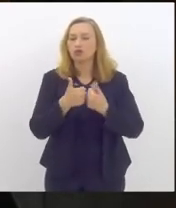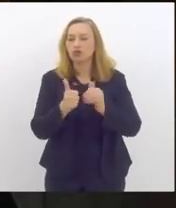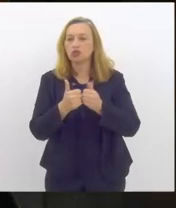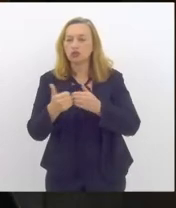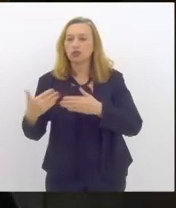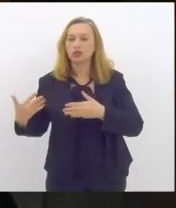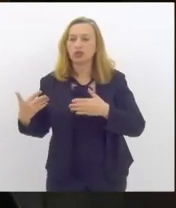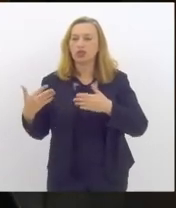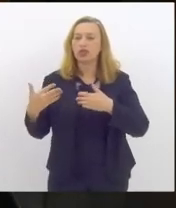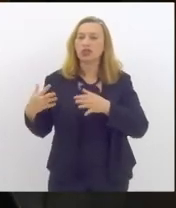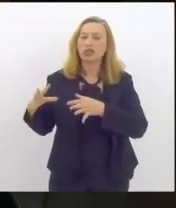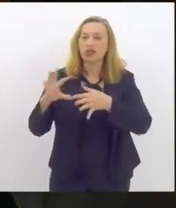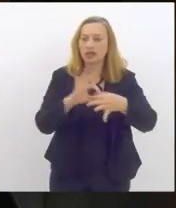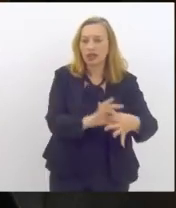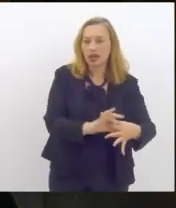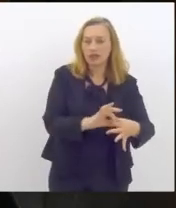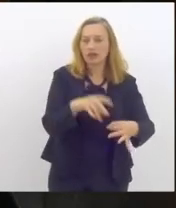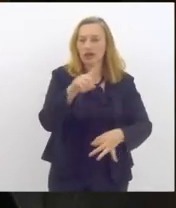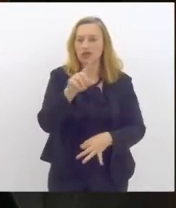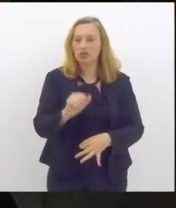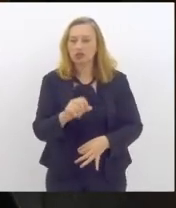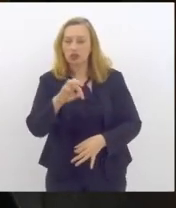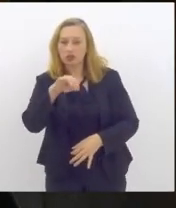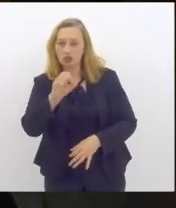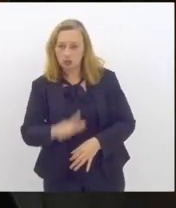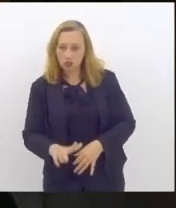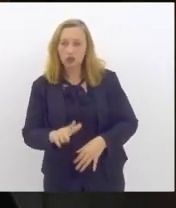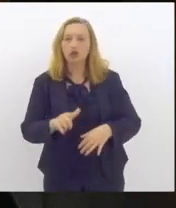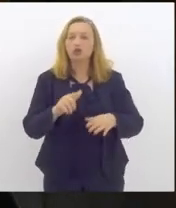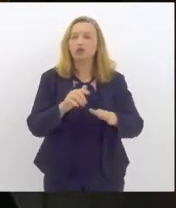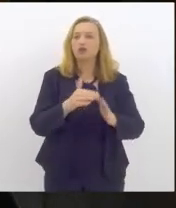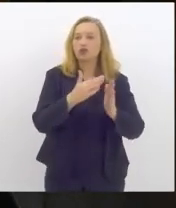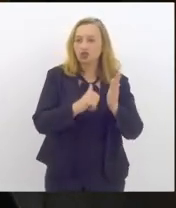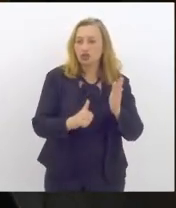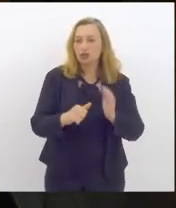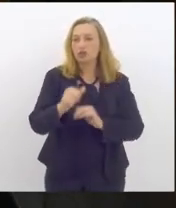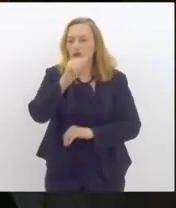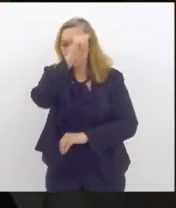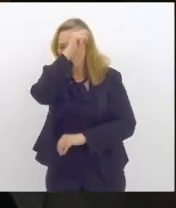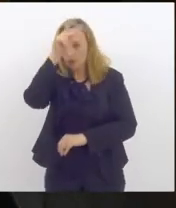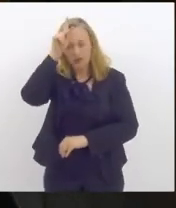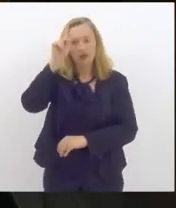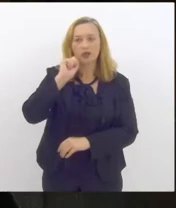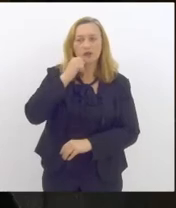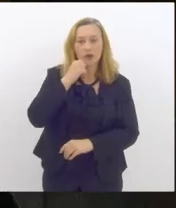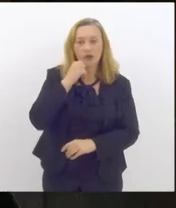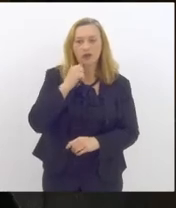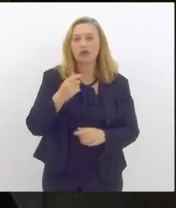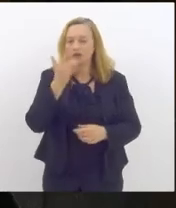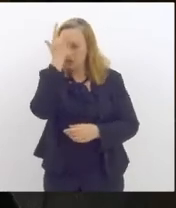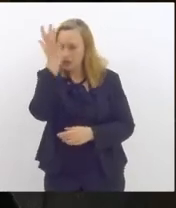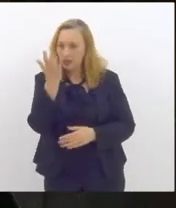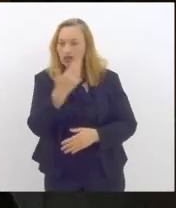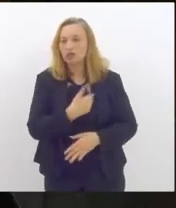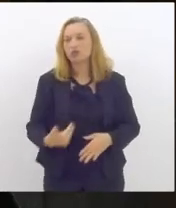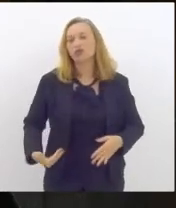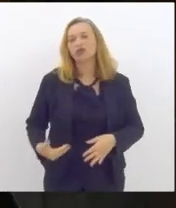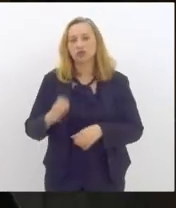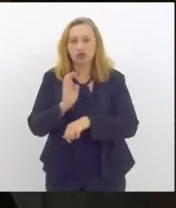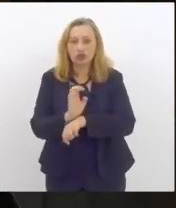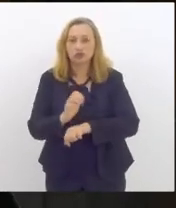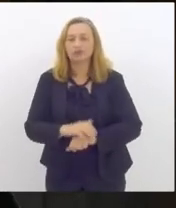integrando diferentes modais de transporte coletivo O que foi quebrado pelo senhor Eduardo Paes com toda a passividade do Governo do